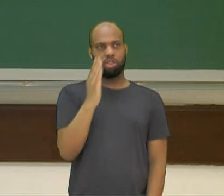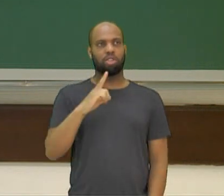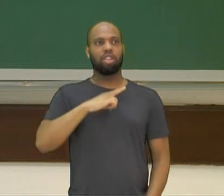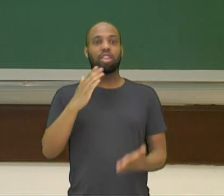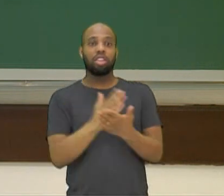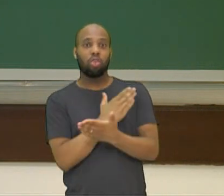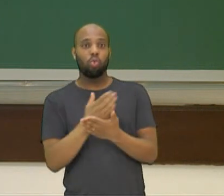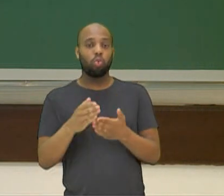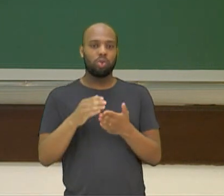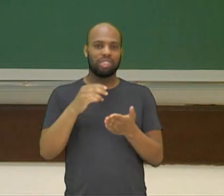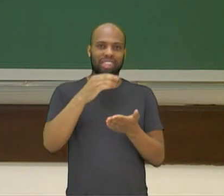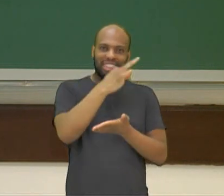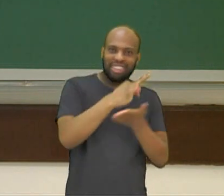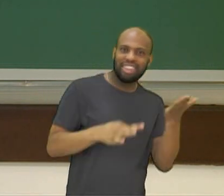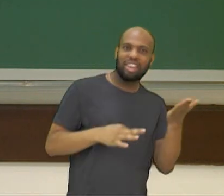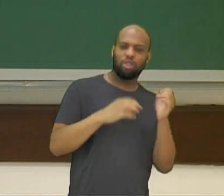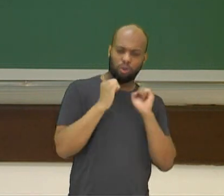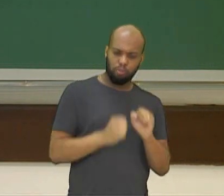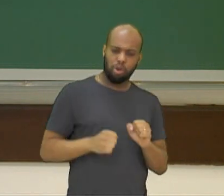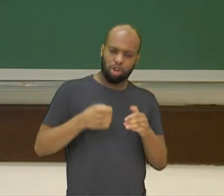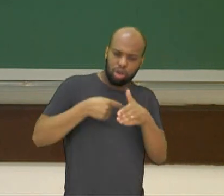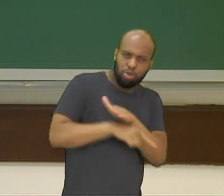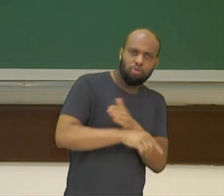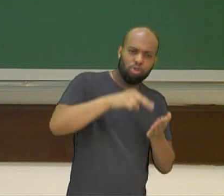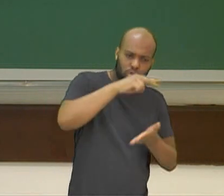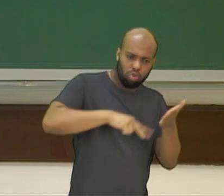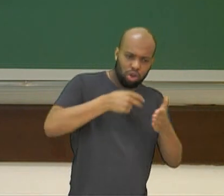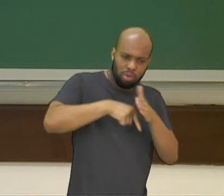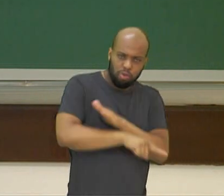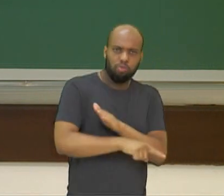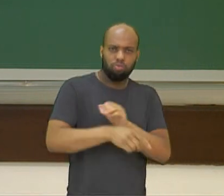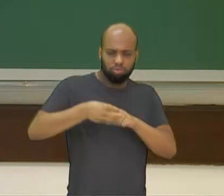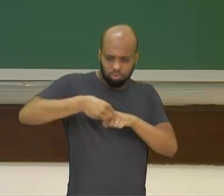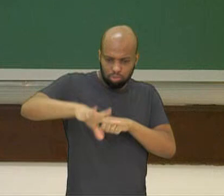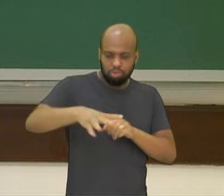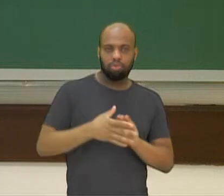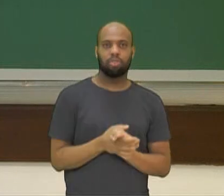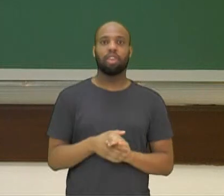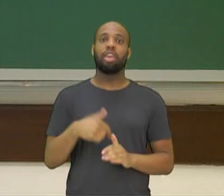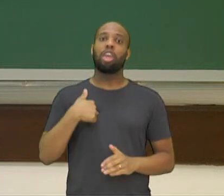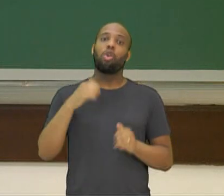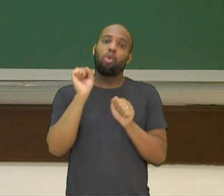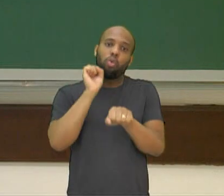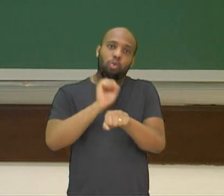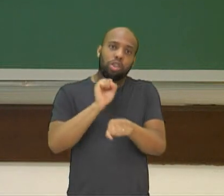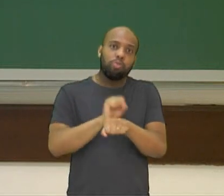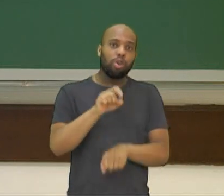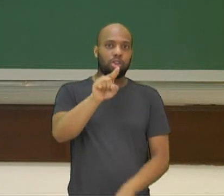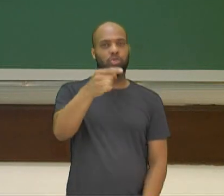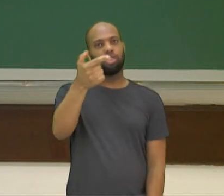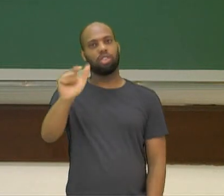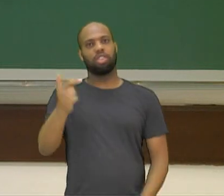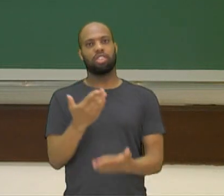alguns indicativos aí de leitura para quem se interessar em ampliar os seus conhecimentos e eu aguardo vocês para a